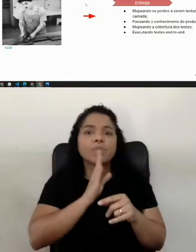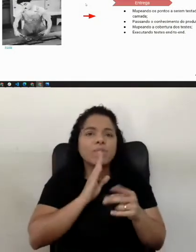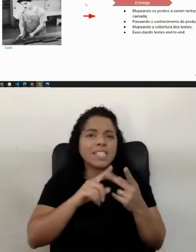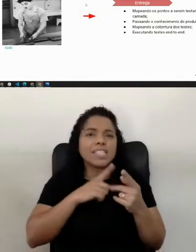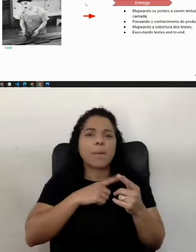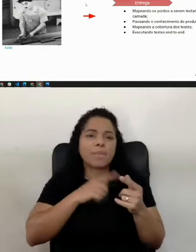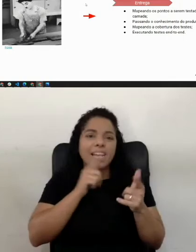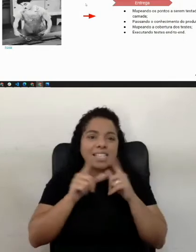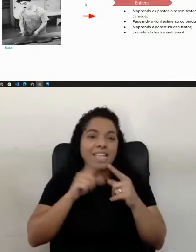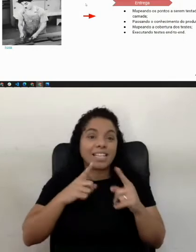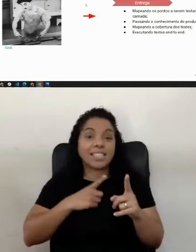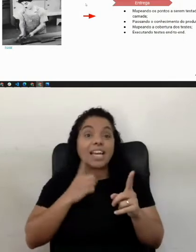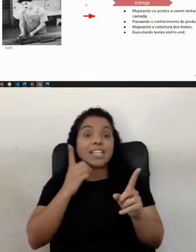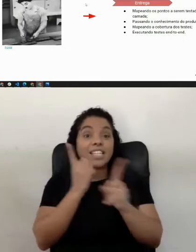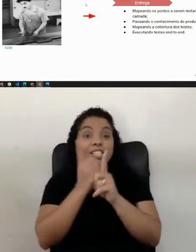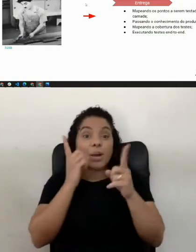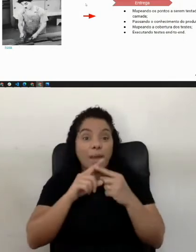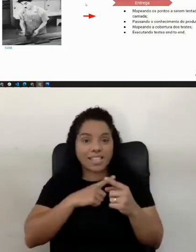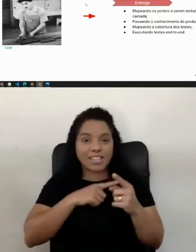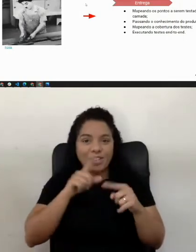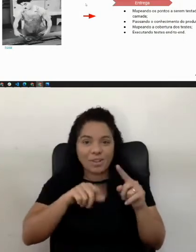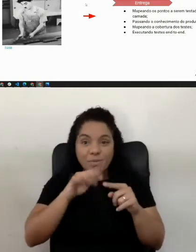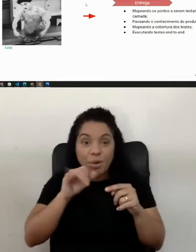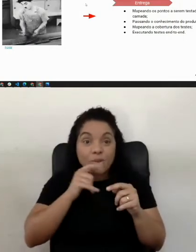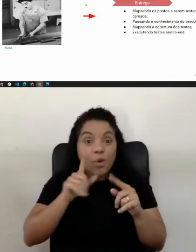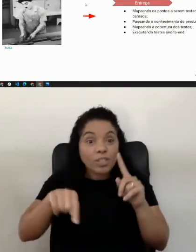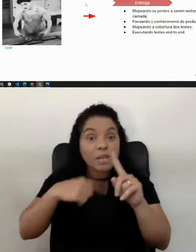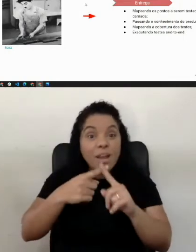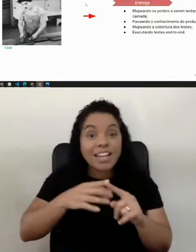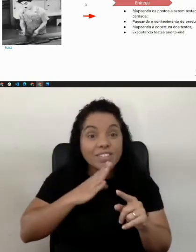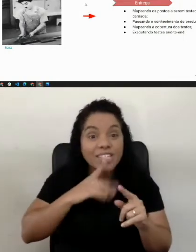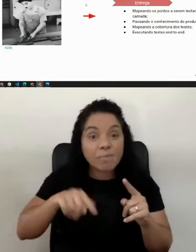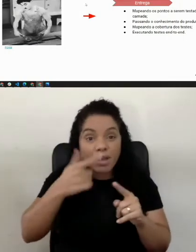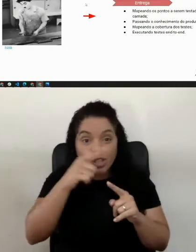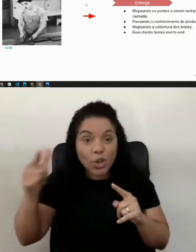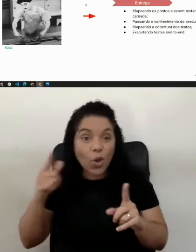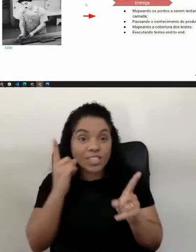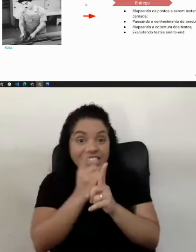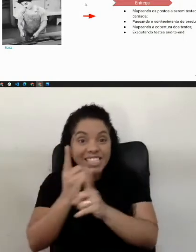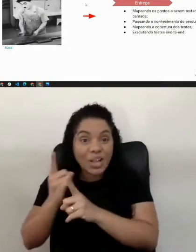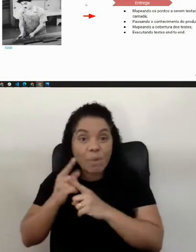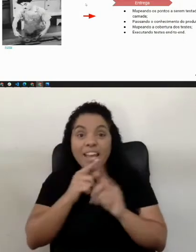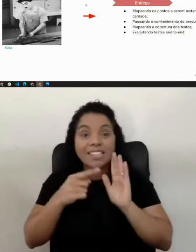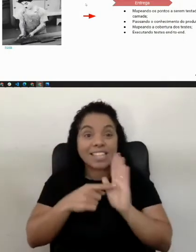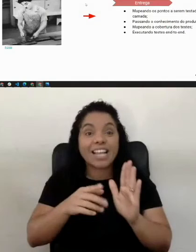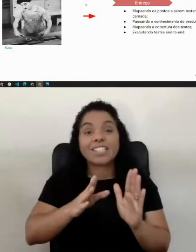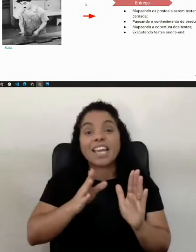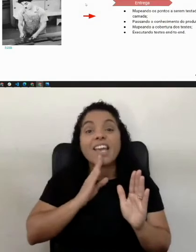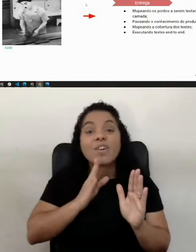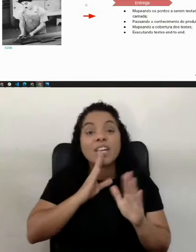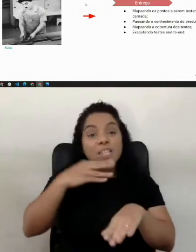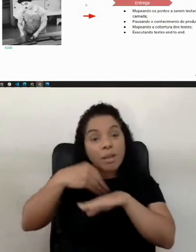que ele adquiriu na descoberta do produto e com acumulado do conhecimento que ele teve de outras descobertas, ele traz esse conhecimento para o